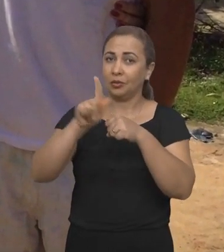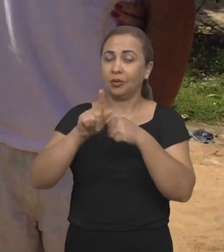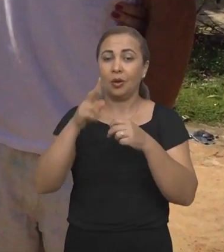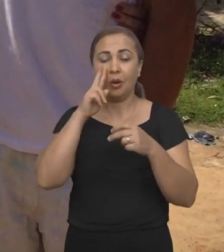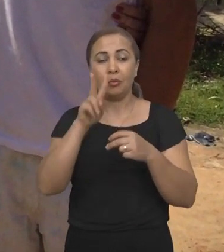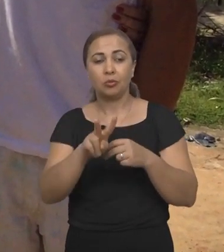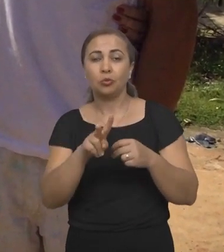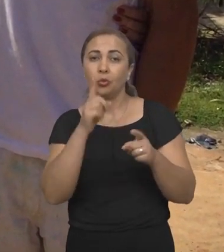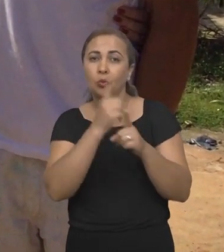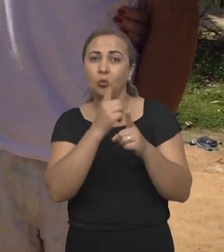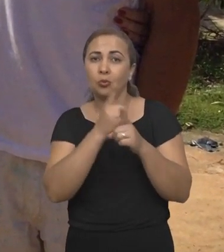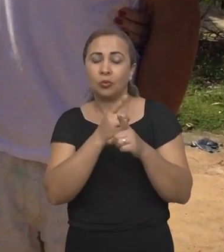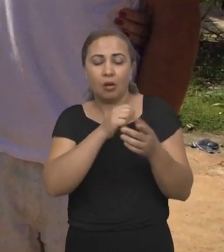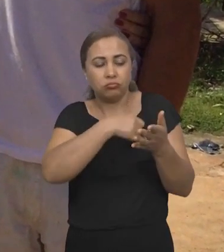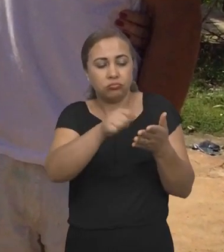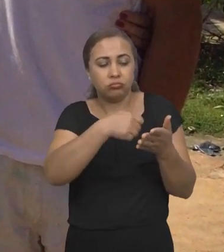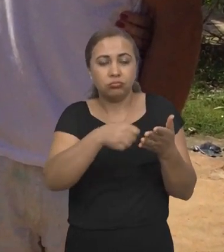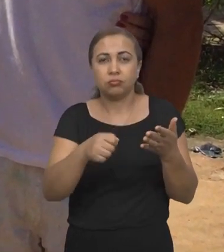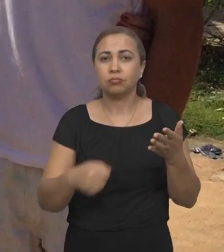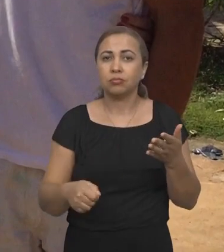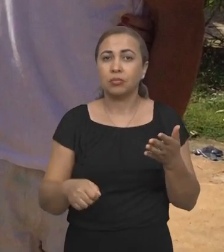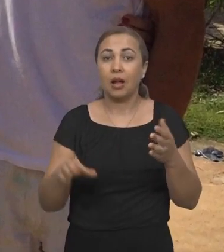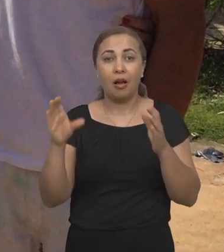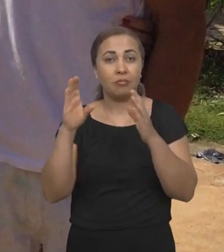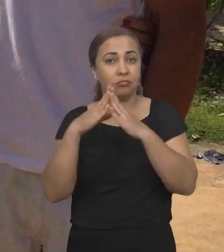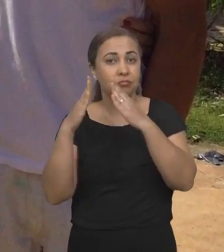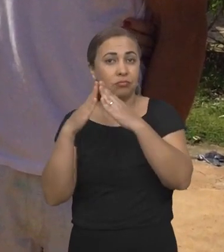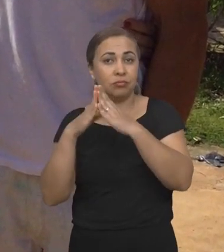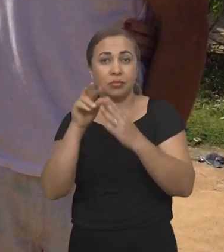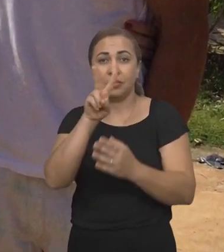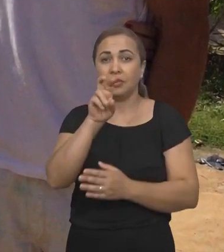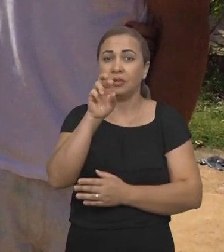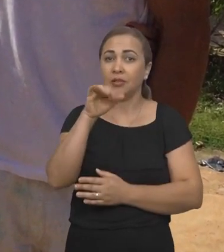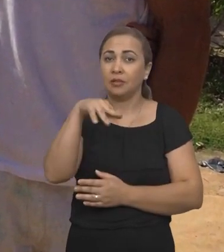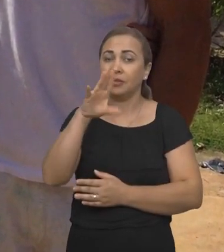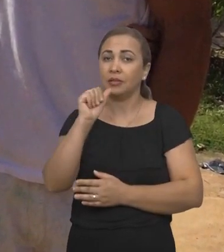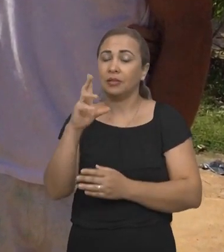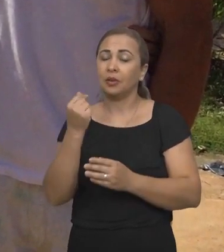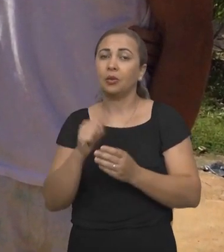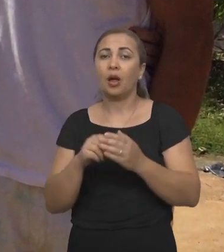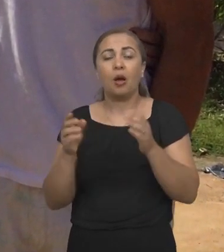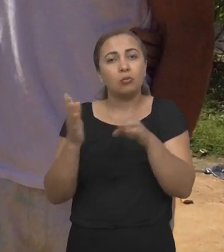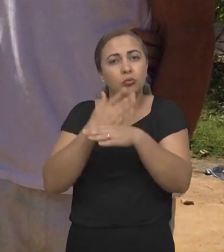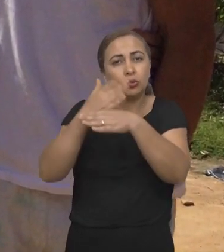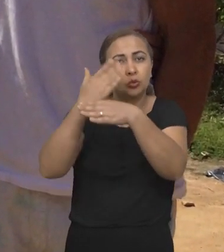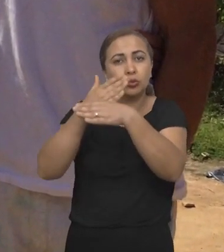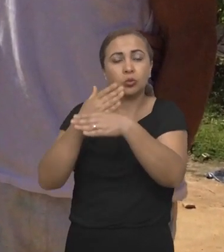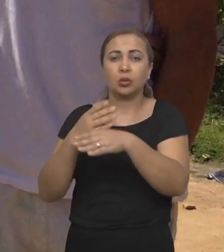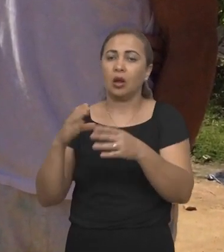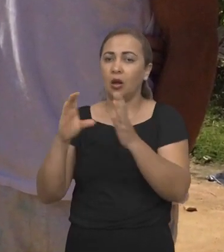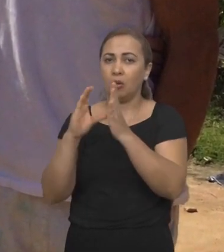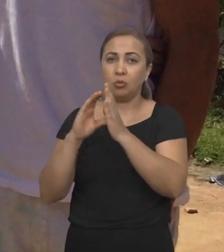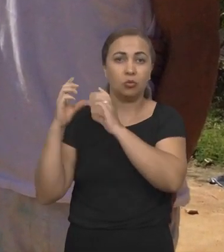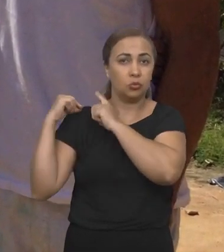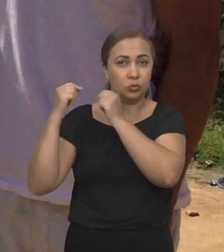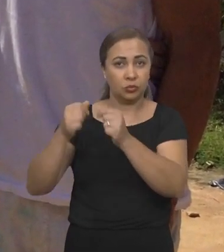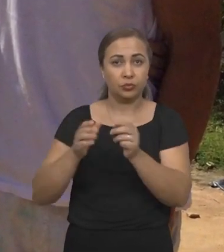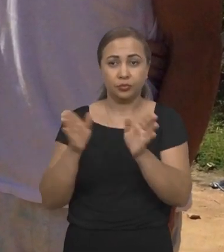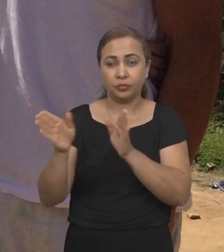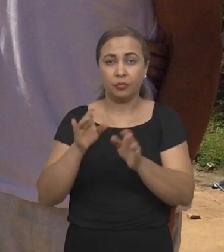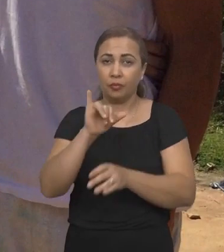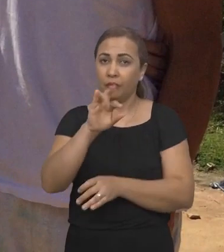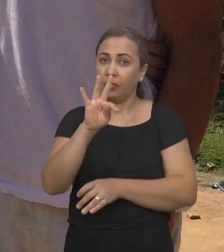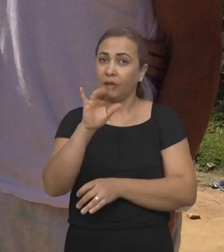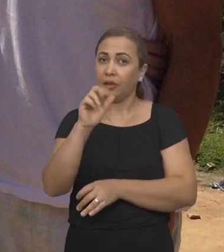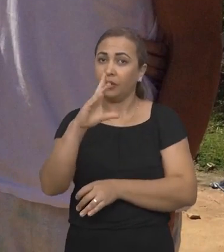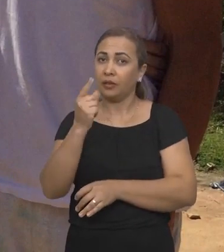e objetivou identificar, catalogar e analisar habitações vernaculares construídas em comunidades tradicionais, entre os